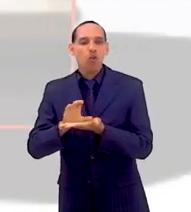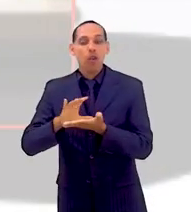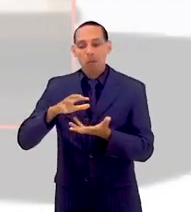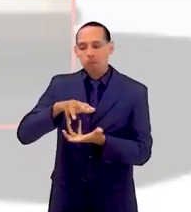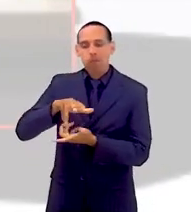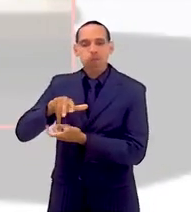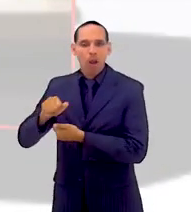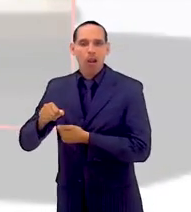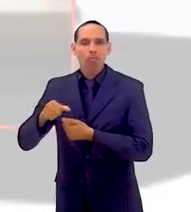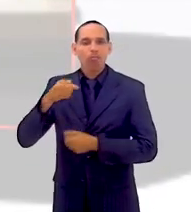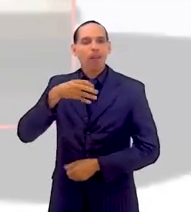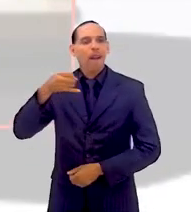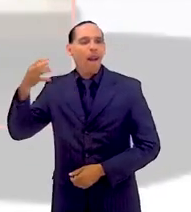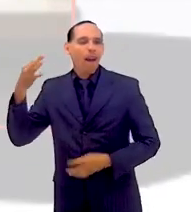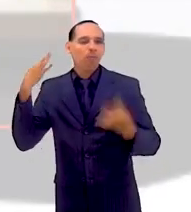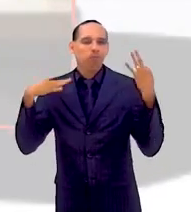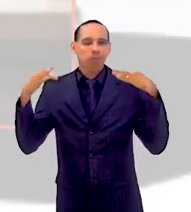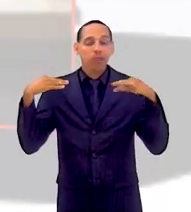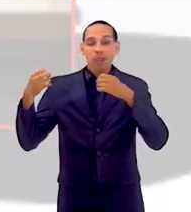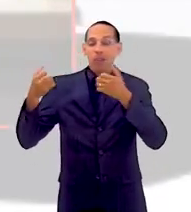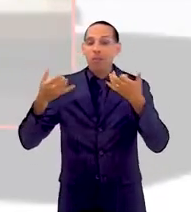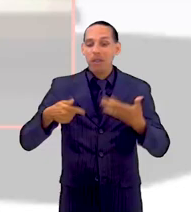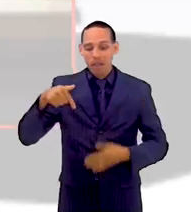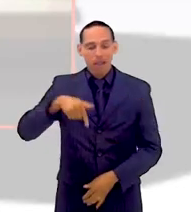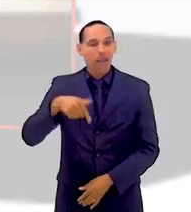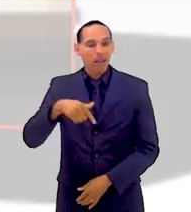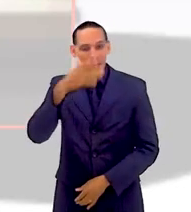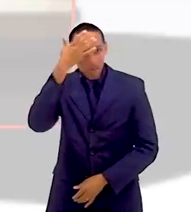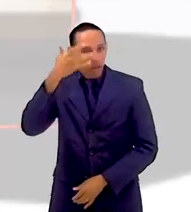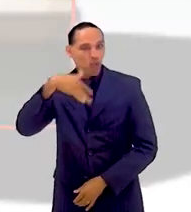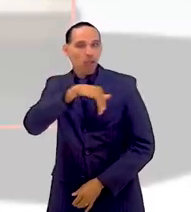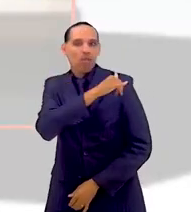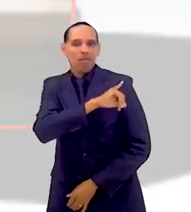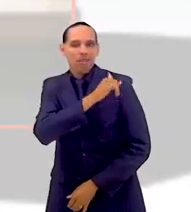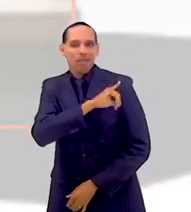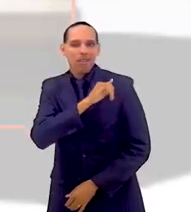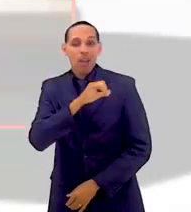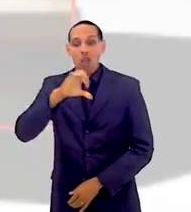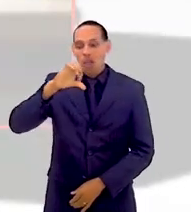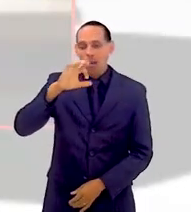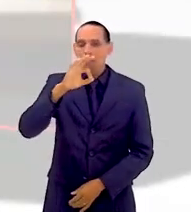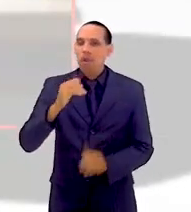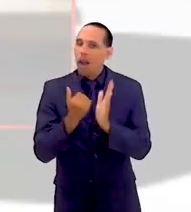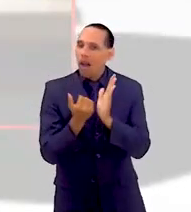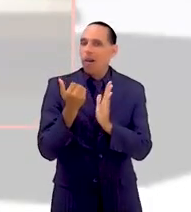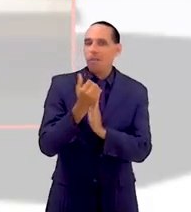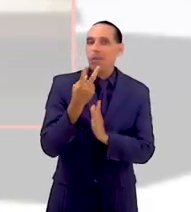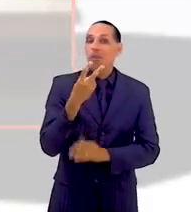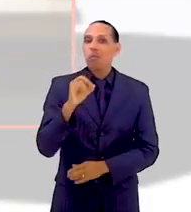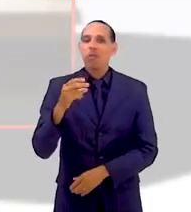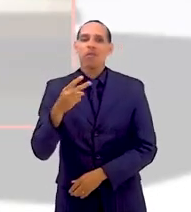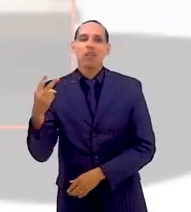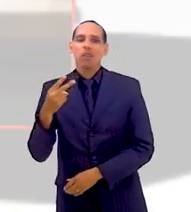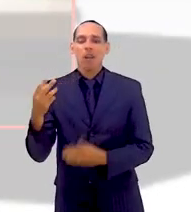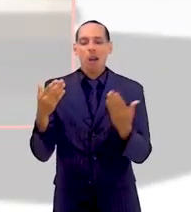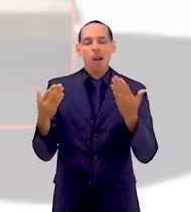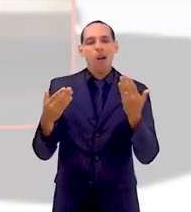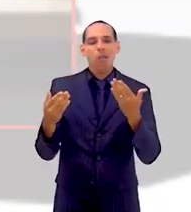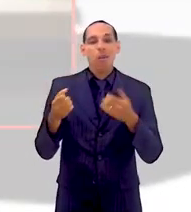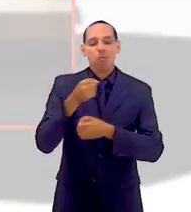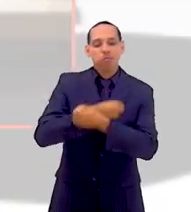Viagens e Turismo. Lá, eles mostram que o Carioca teve 9% de aumento em 2022 comparado com o ano